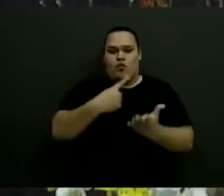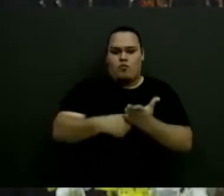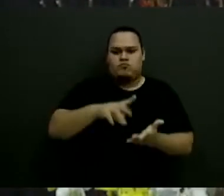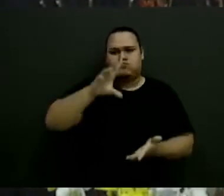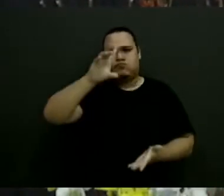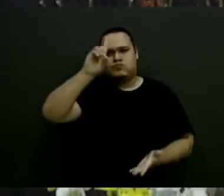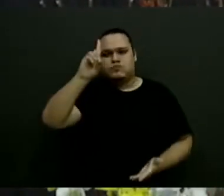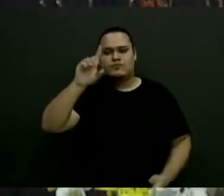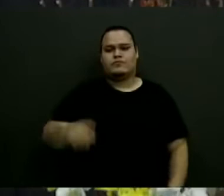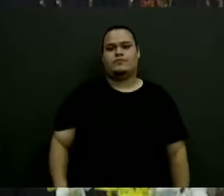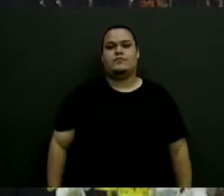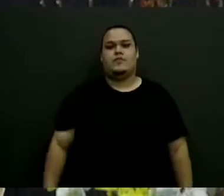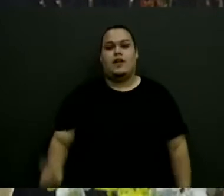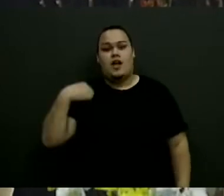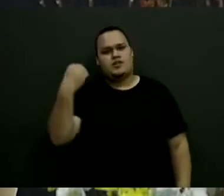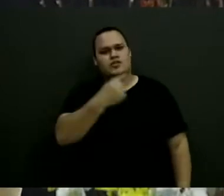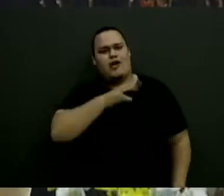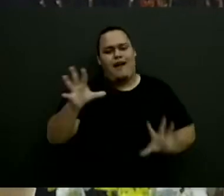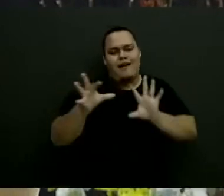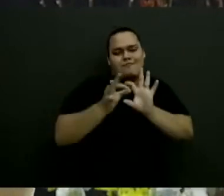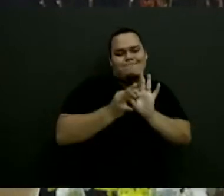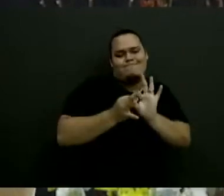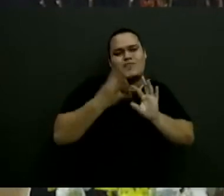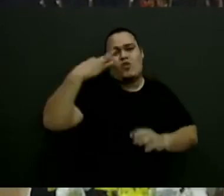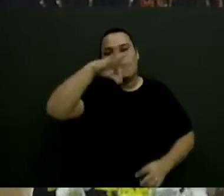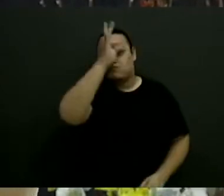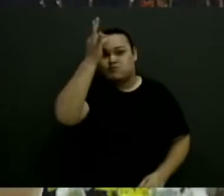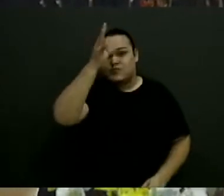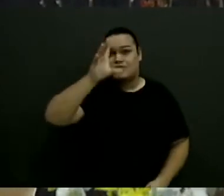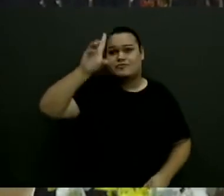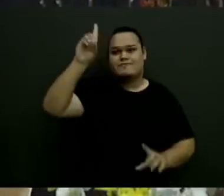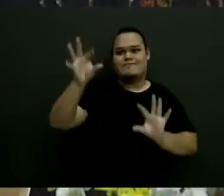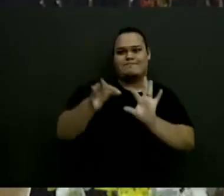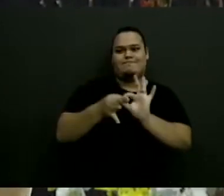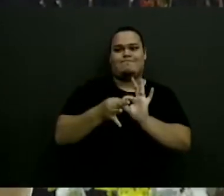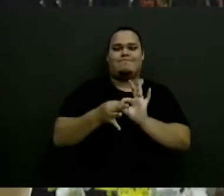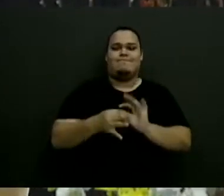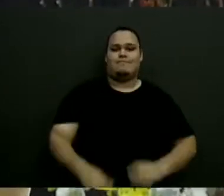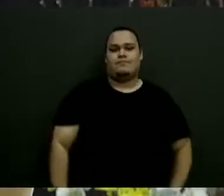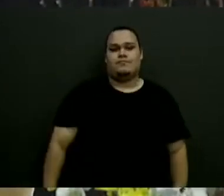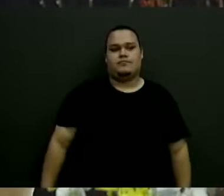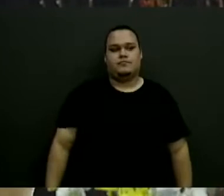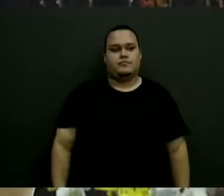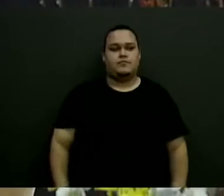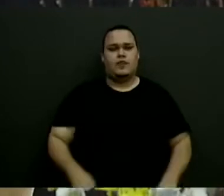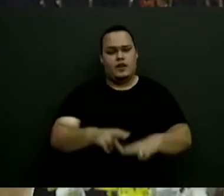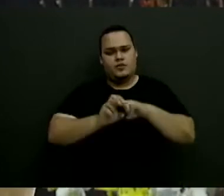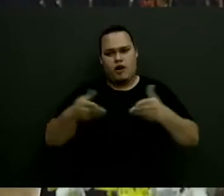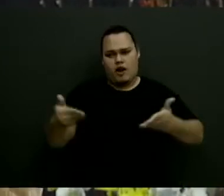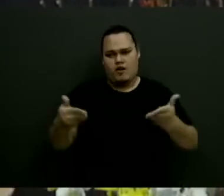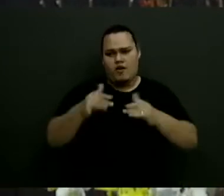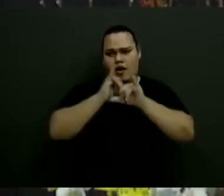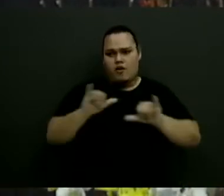sobre estar em comunhão com o Senhor. Quero aqui abrir